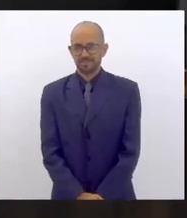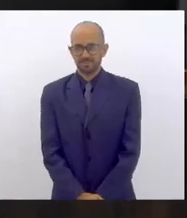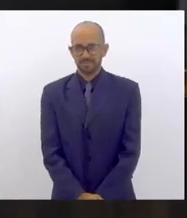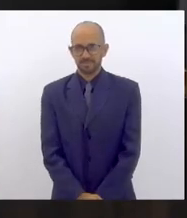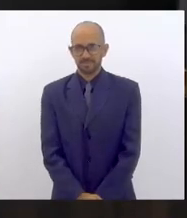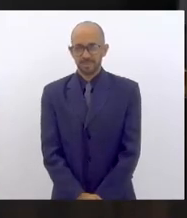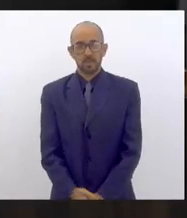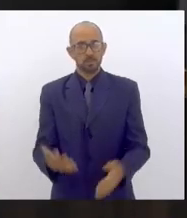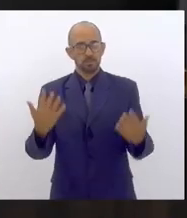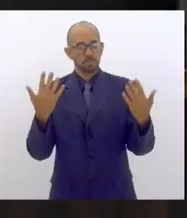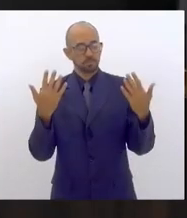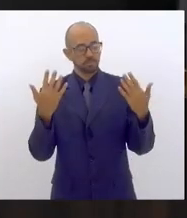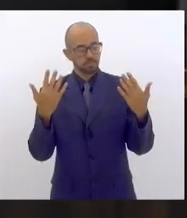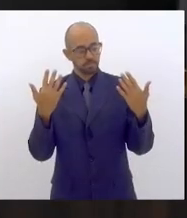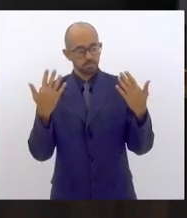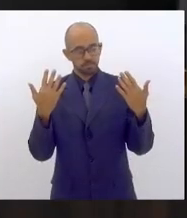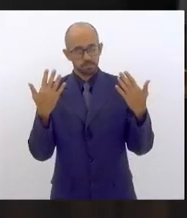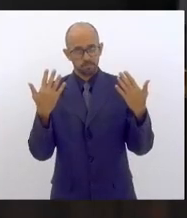Parabéns, deputado